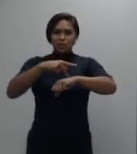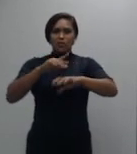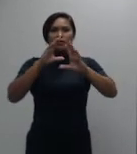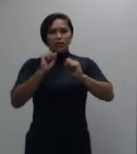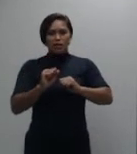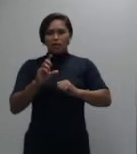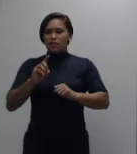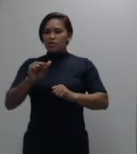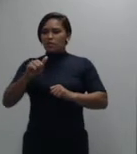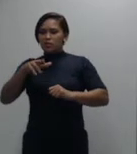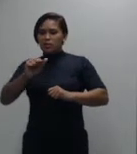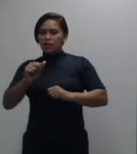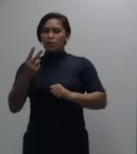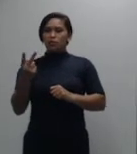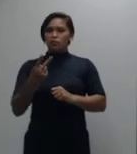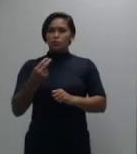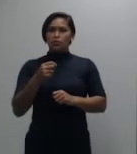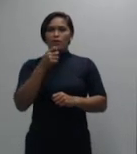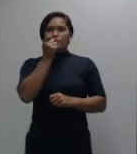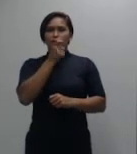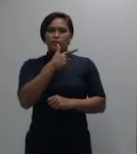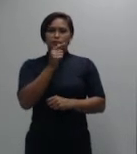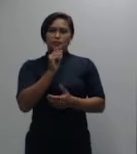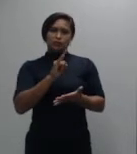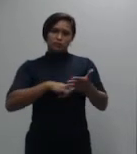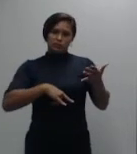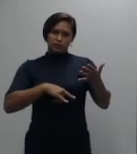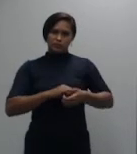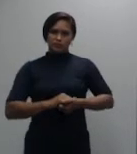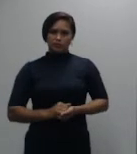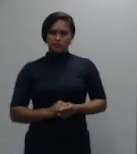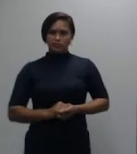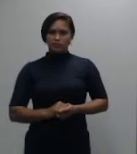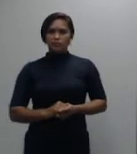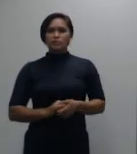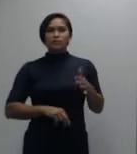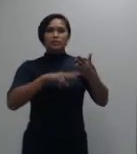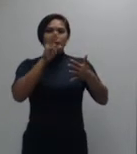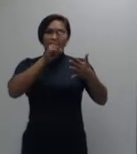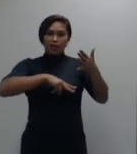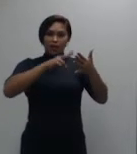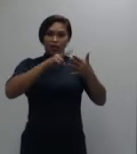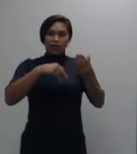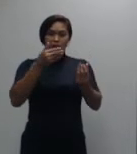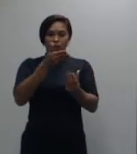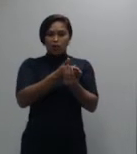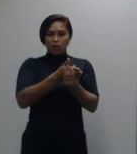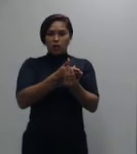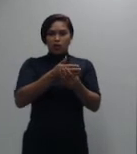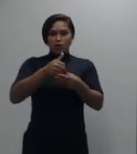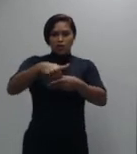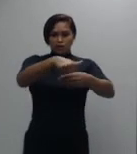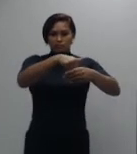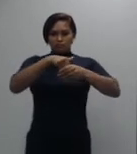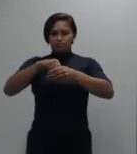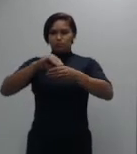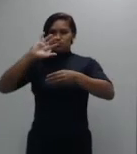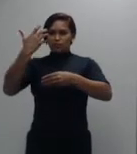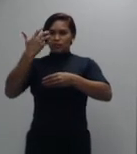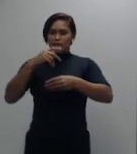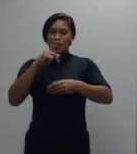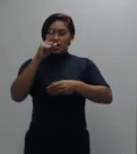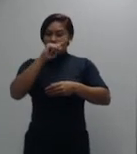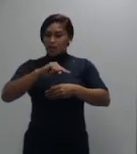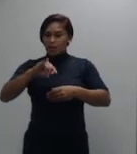Daniel Dantas organizadores falsificadores de documentos e a leitura desse acordo do TJ do Rio de Janeiro em muito